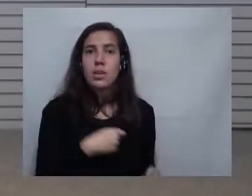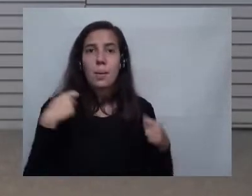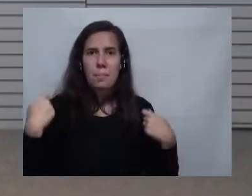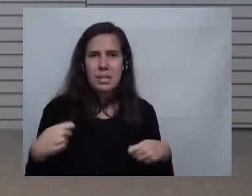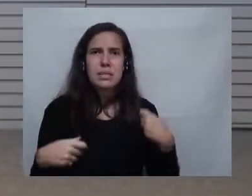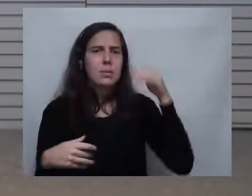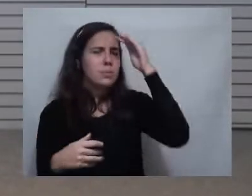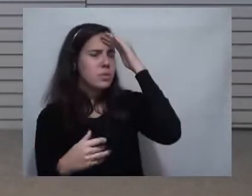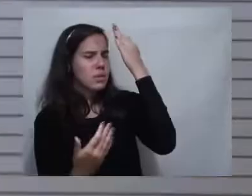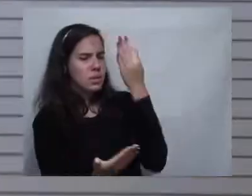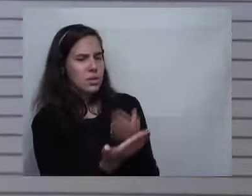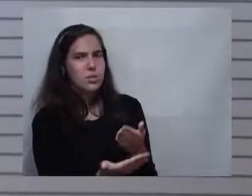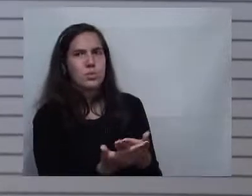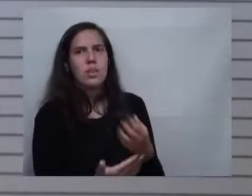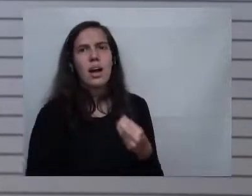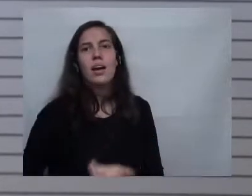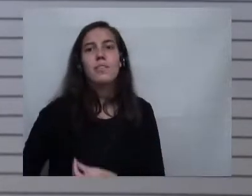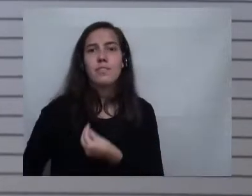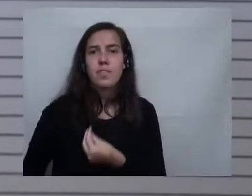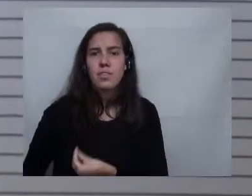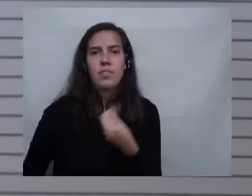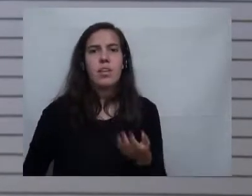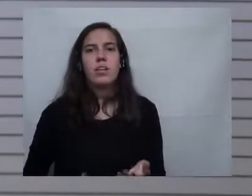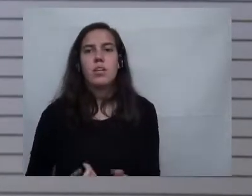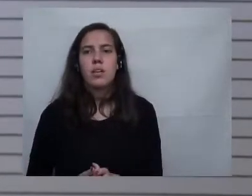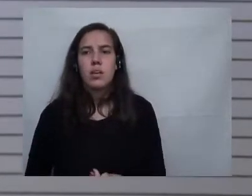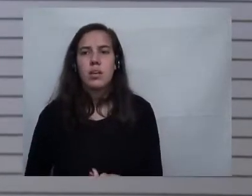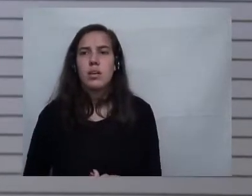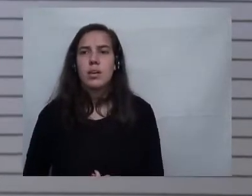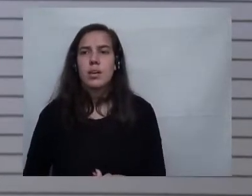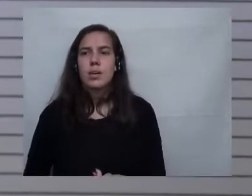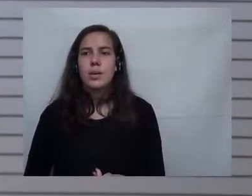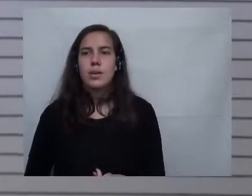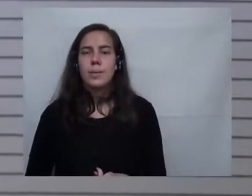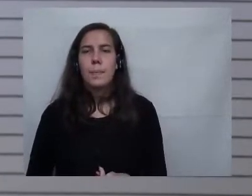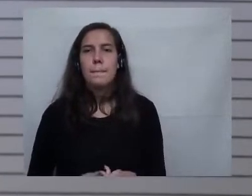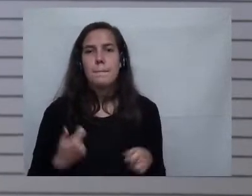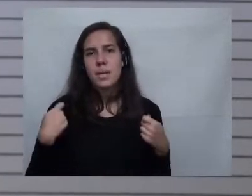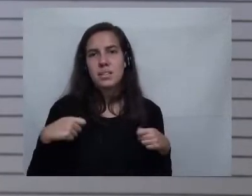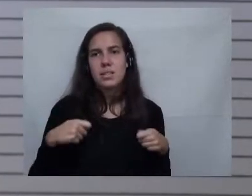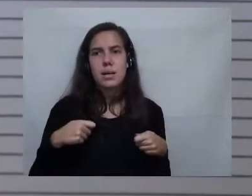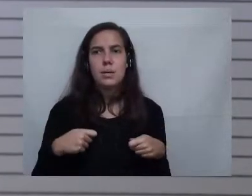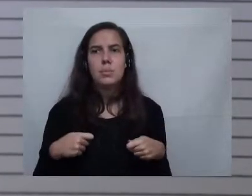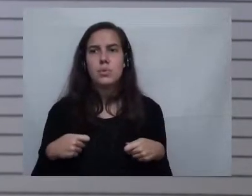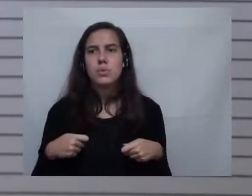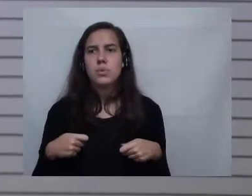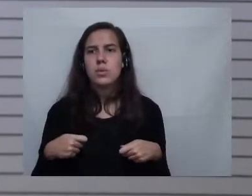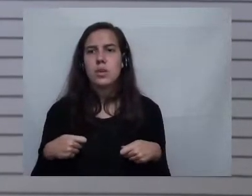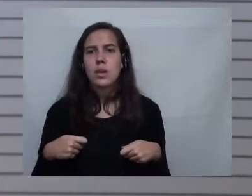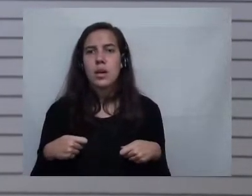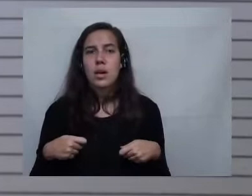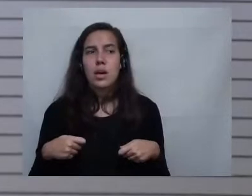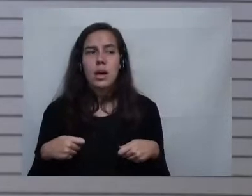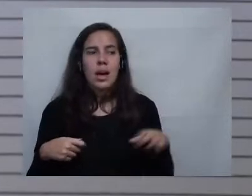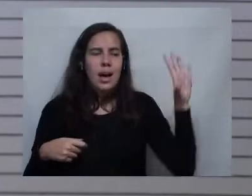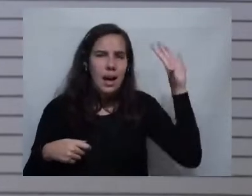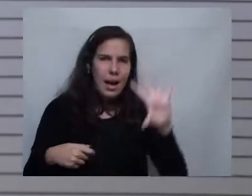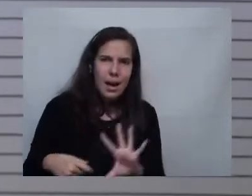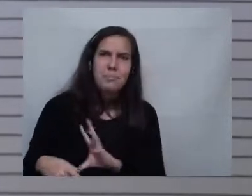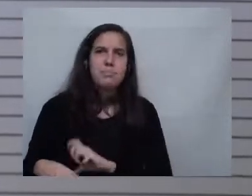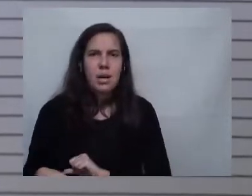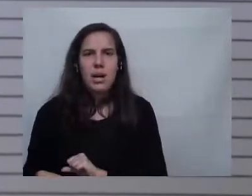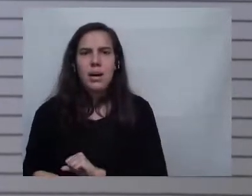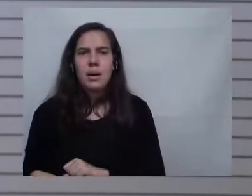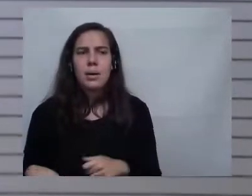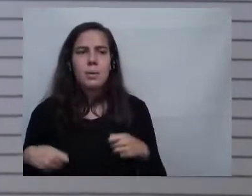curso tem que viver sua vida se você tem que se dedicarem Amor